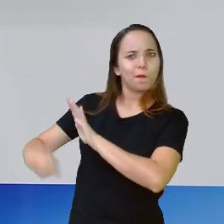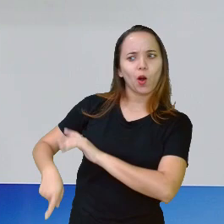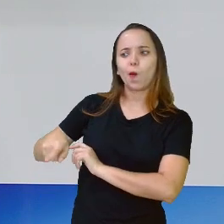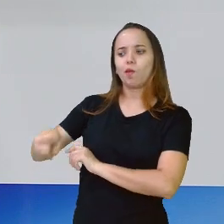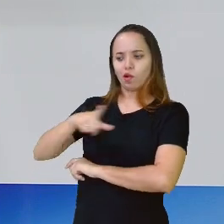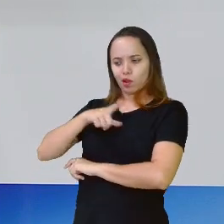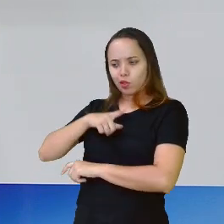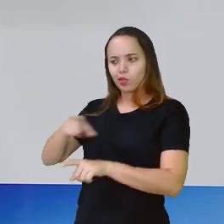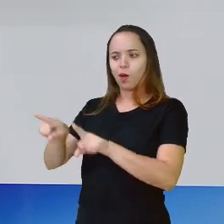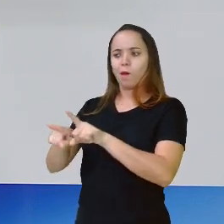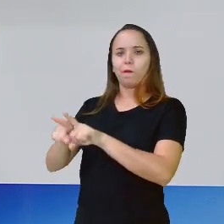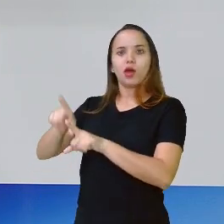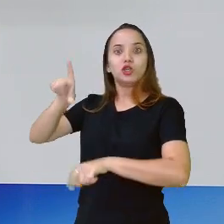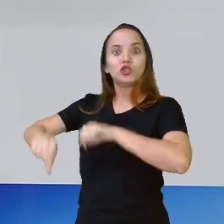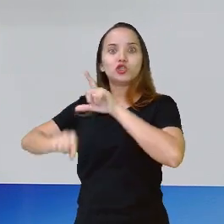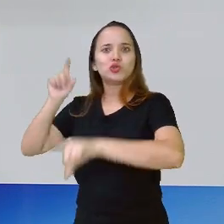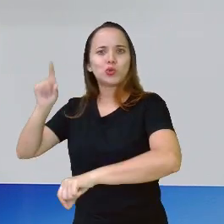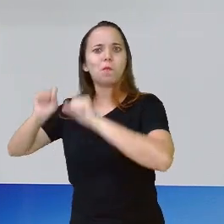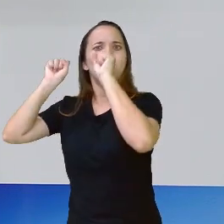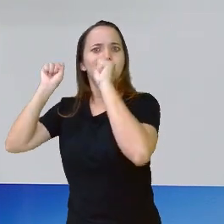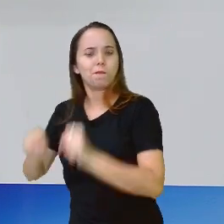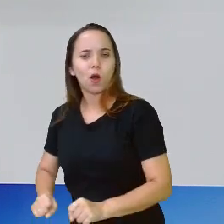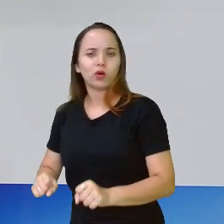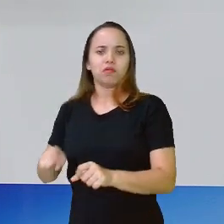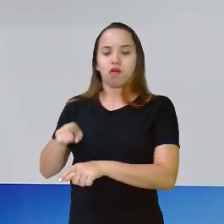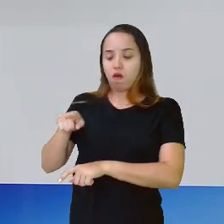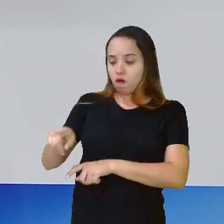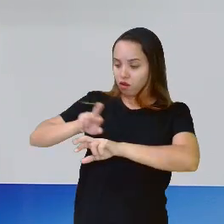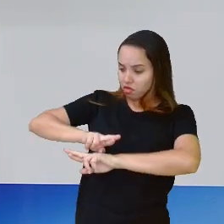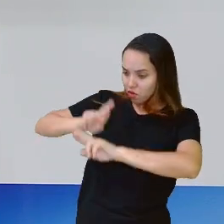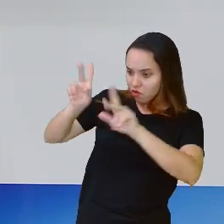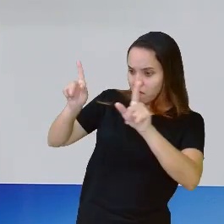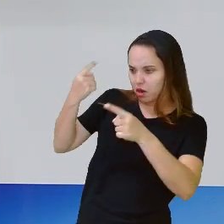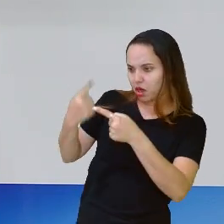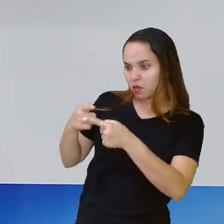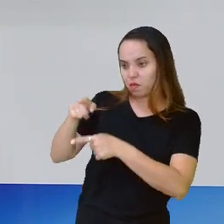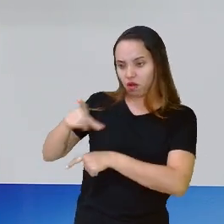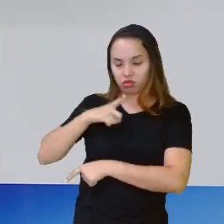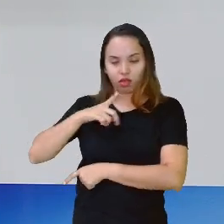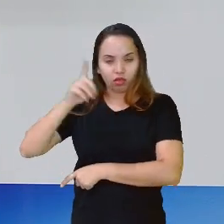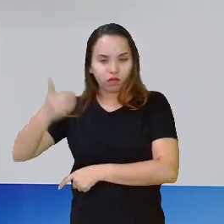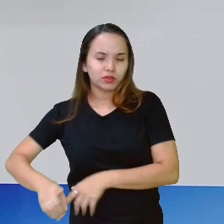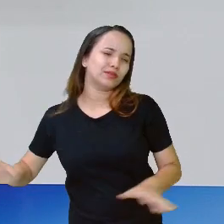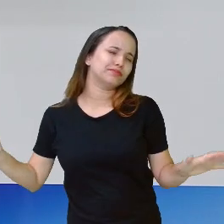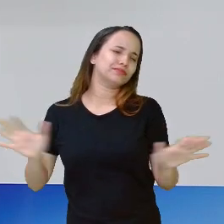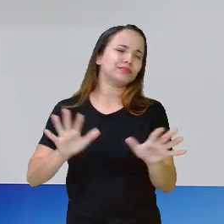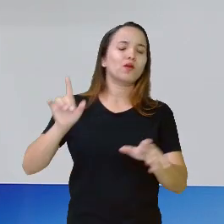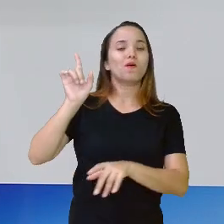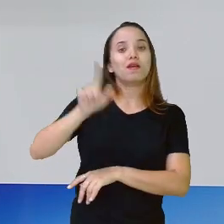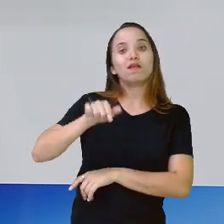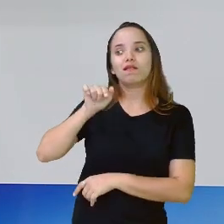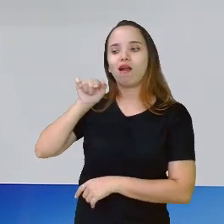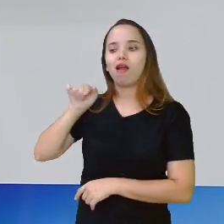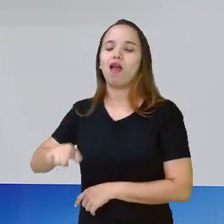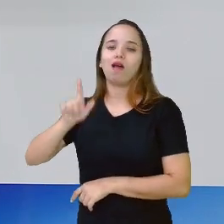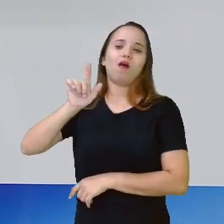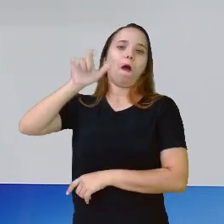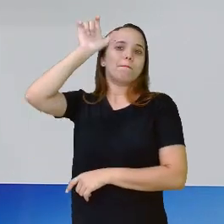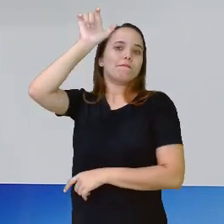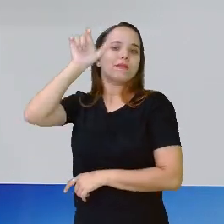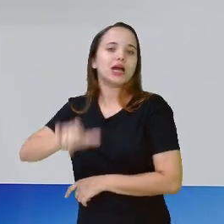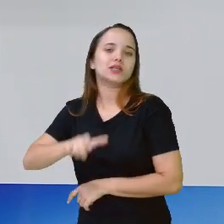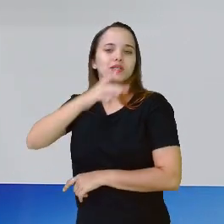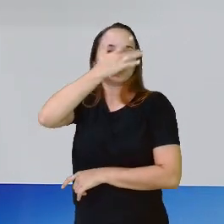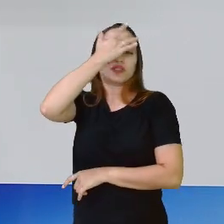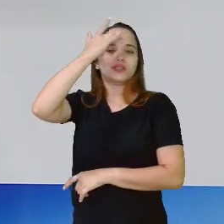diferente porque ele tem uma deficiência. Ele é uma pessoa com uma deficiência que aí a gente